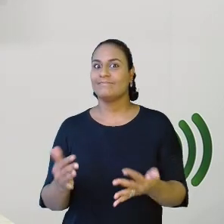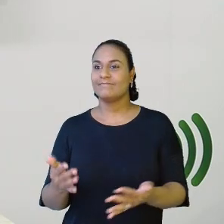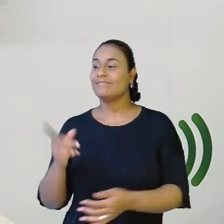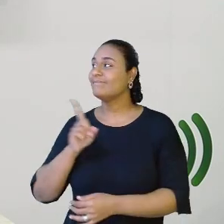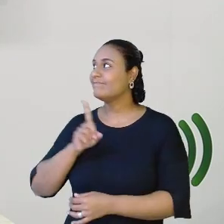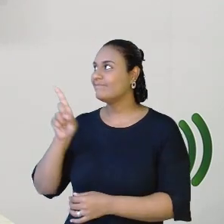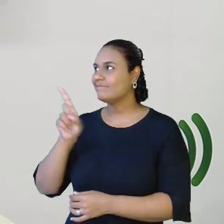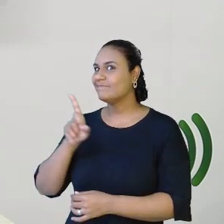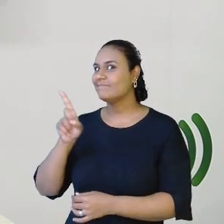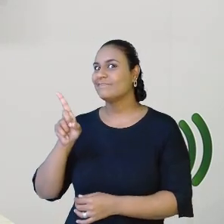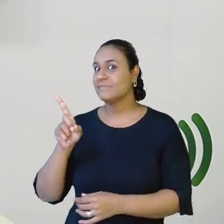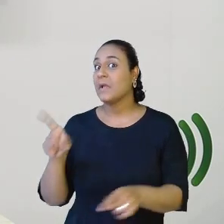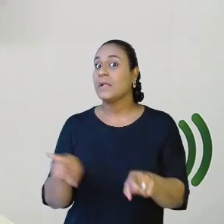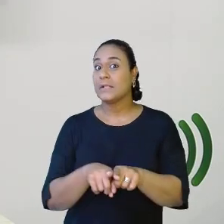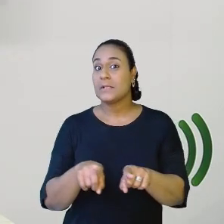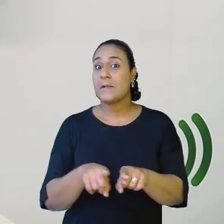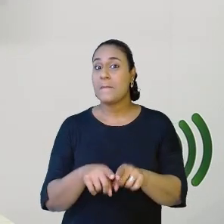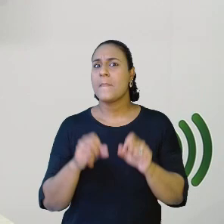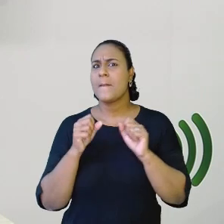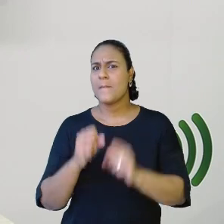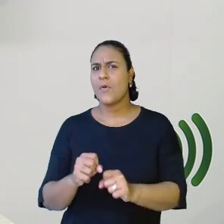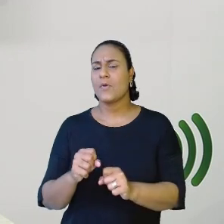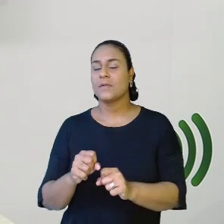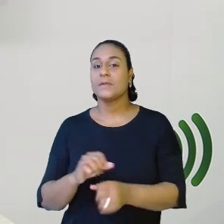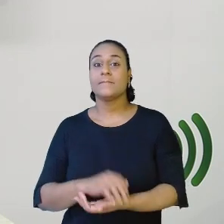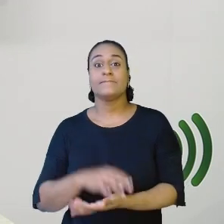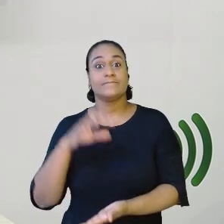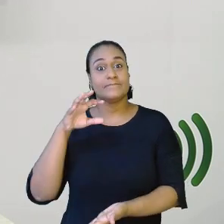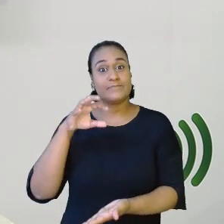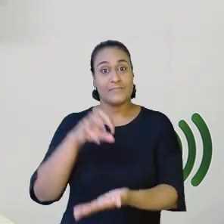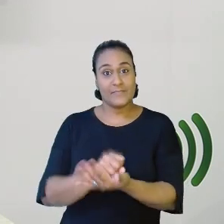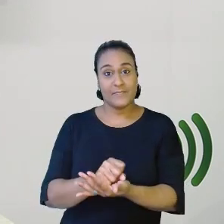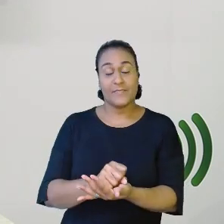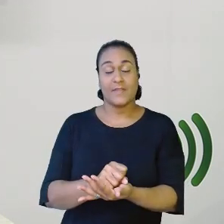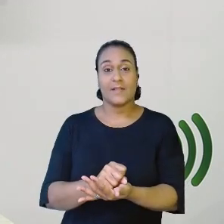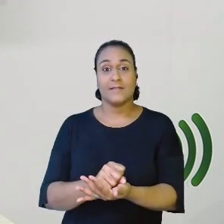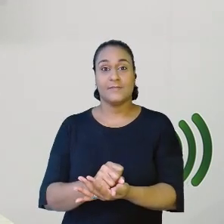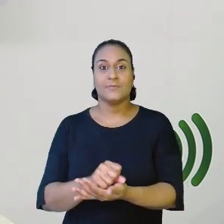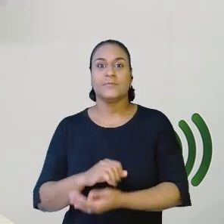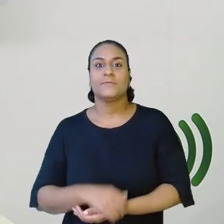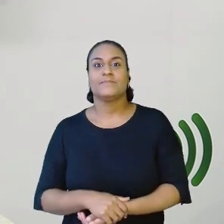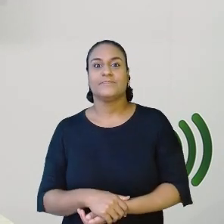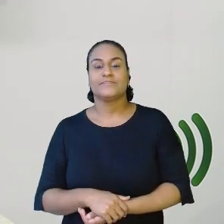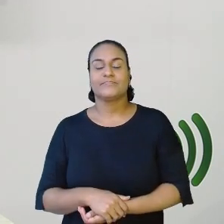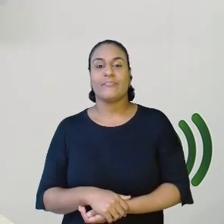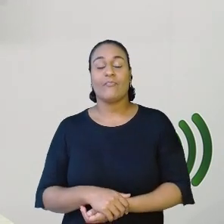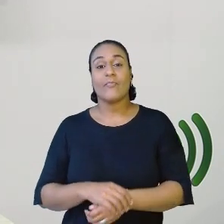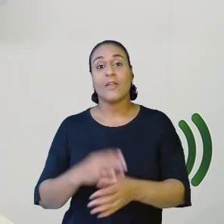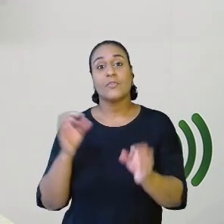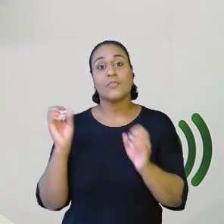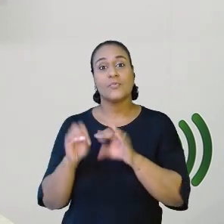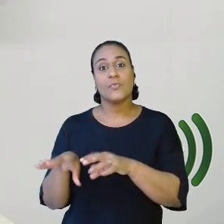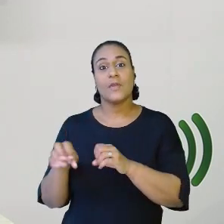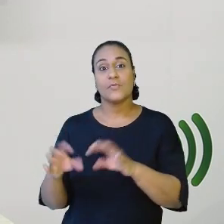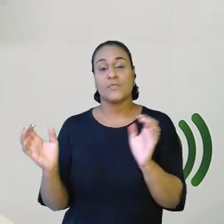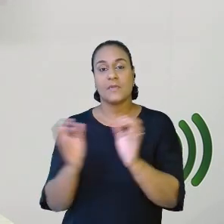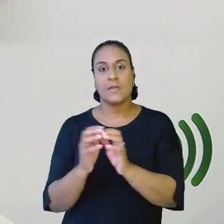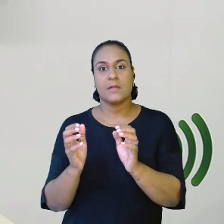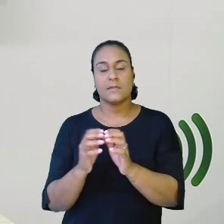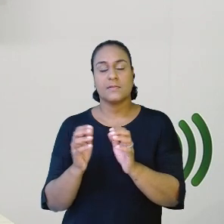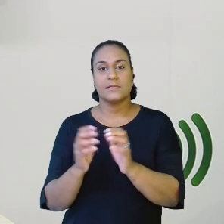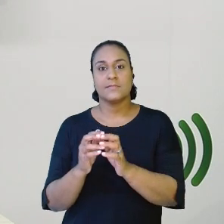próxima? Vocês também podem se inscrever no canal do Educa Recife e assistir as aulas pelo